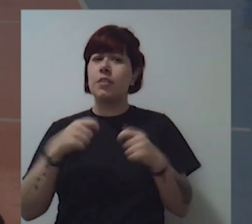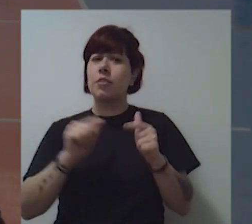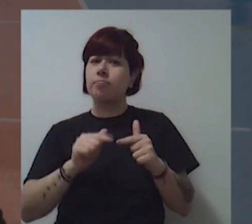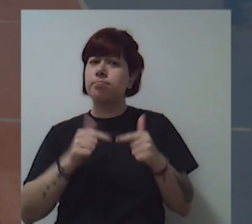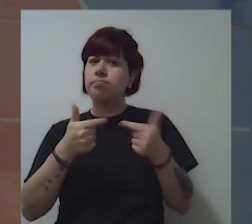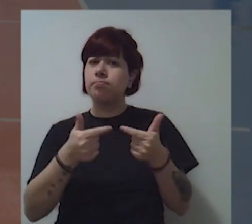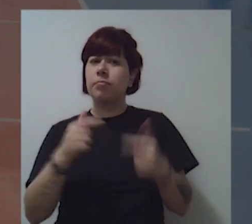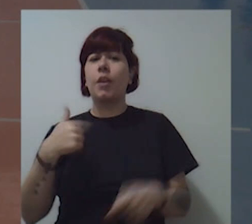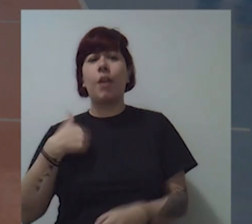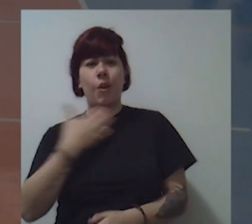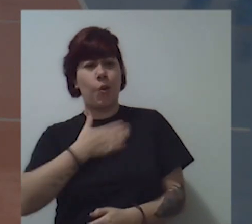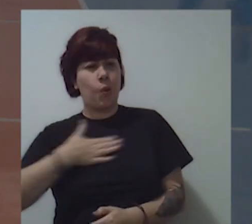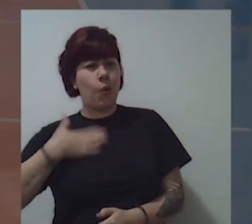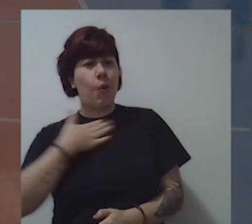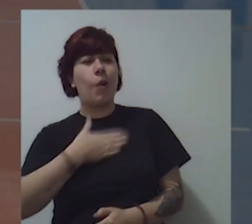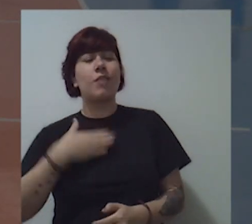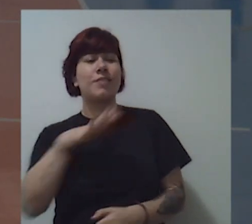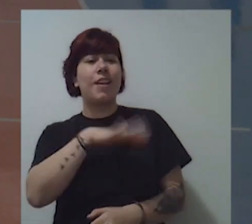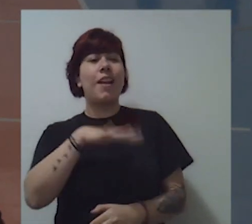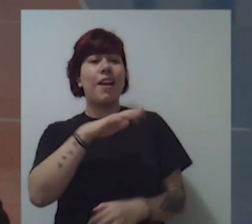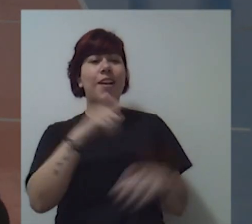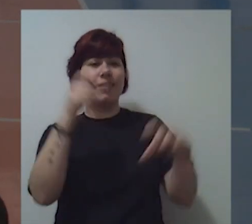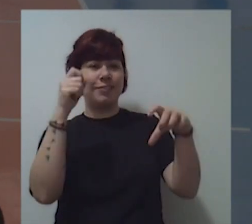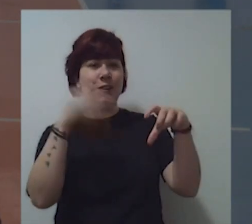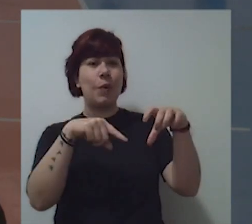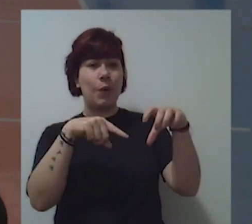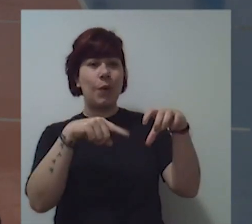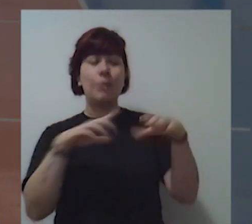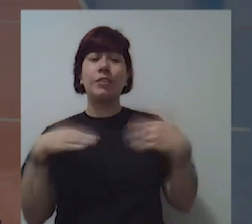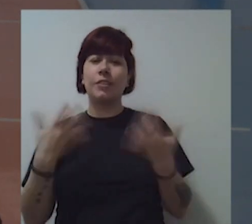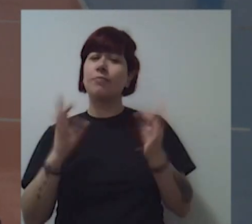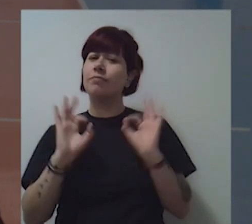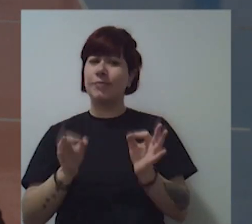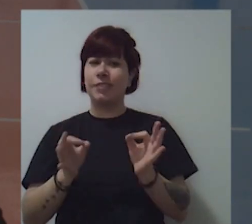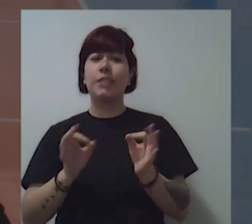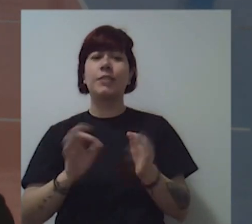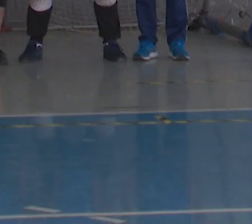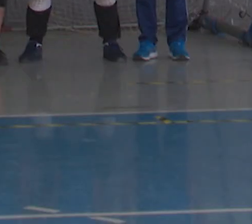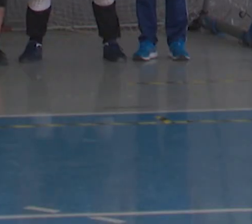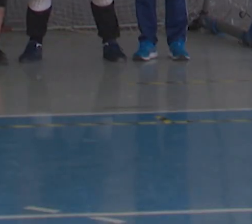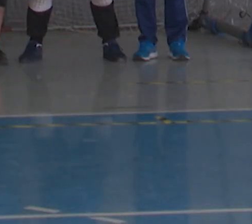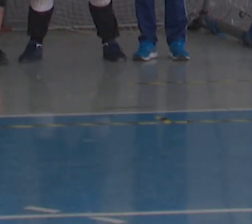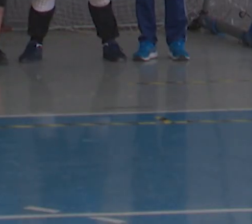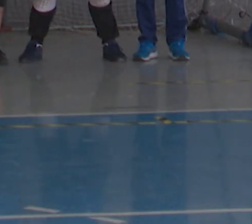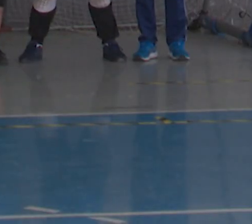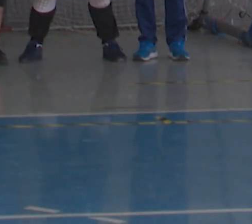defesa e eu sempre gostei de jogar de goleiro, então a gente deu certo no goalball. Né?